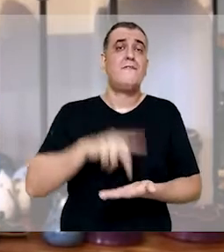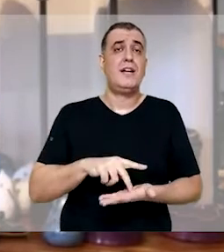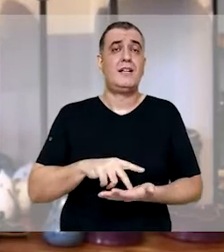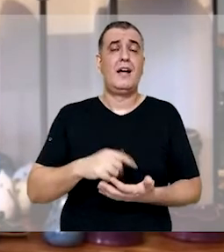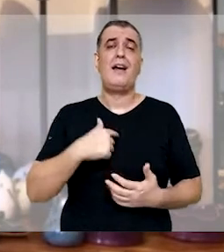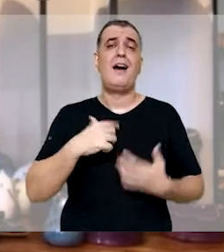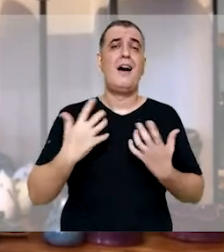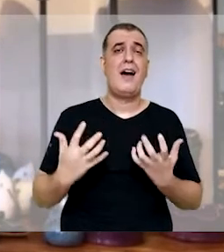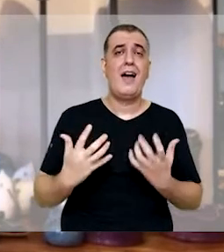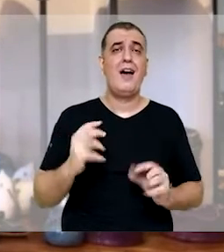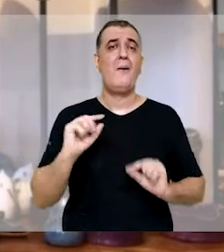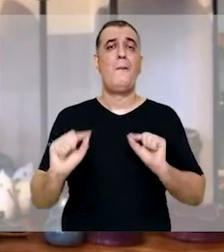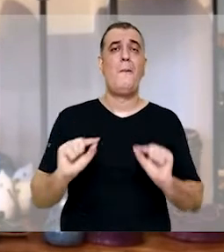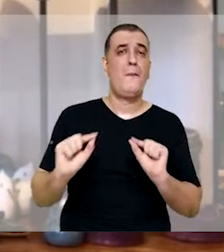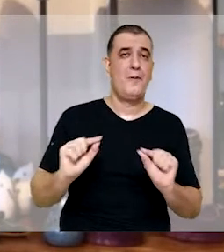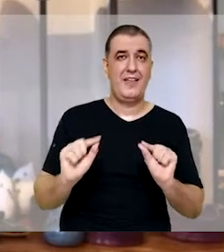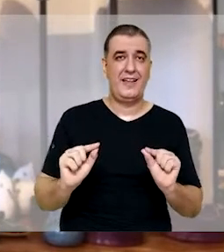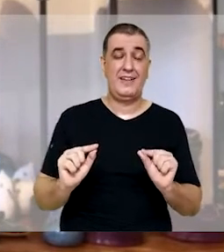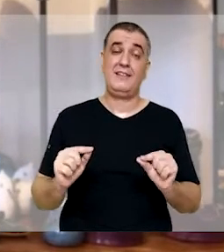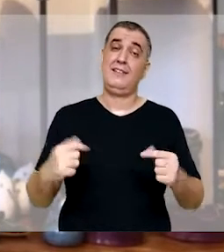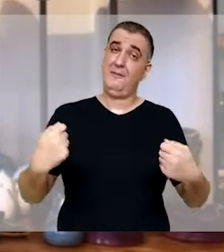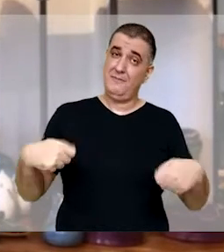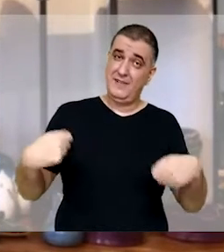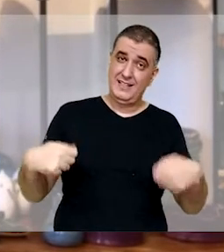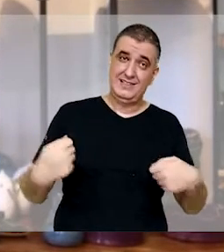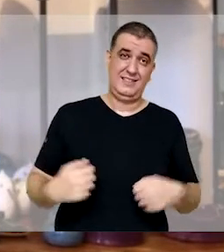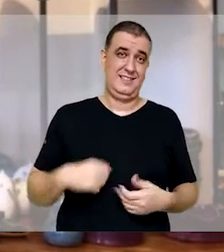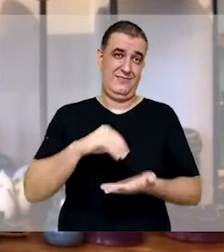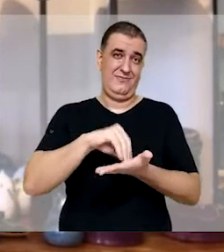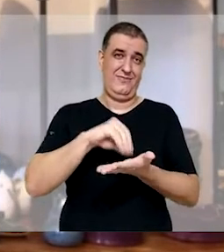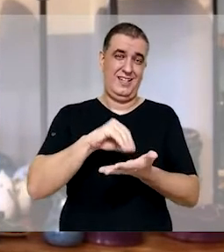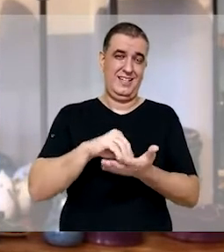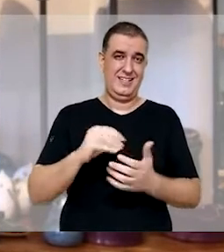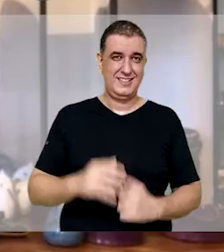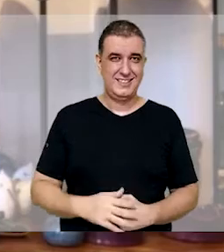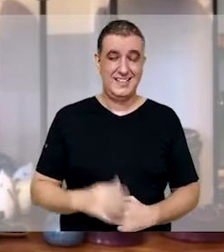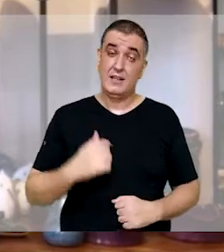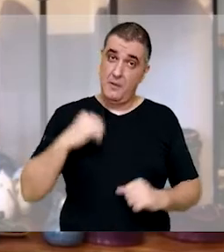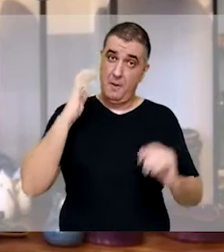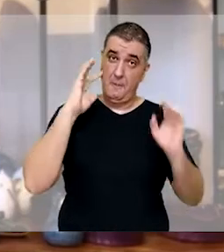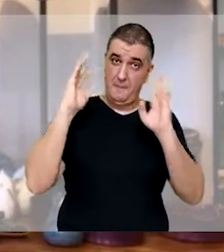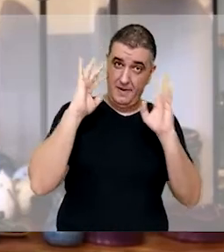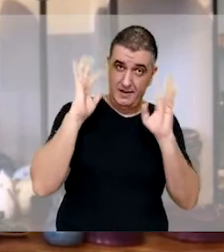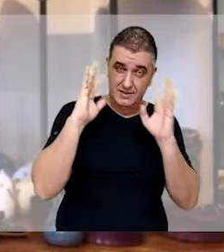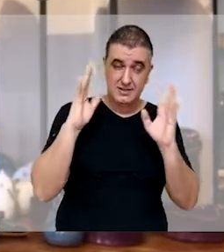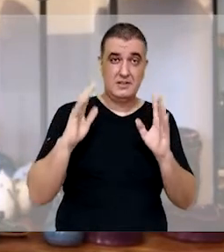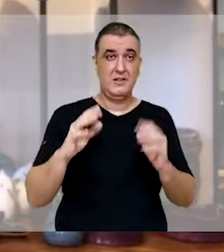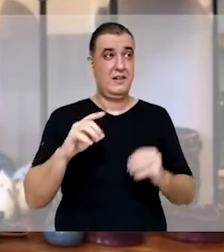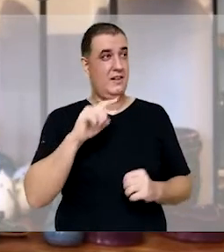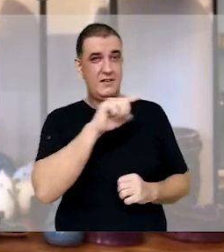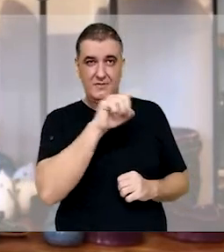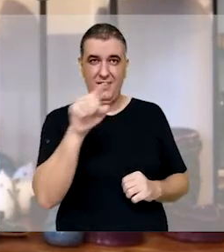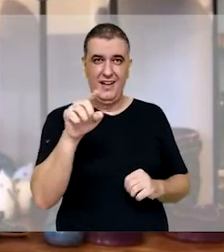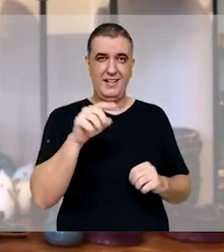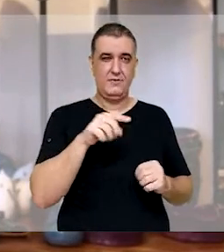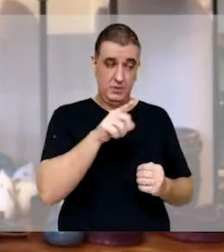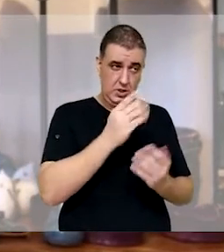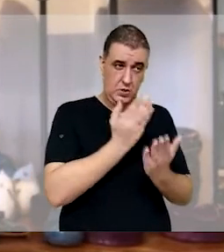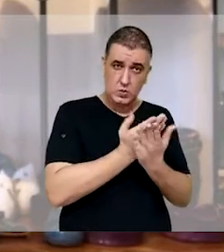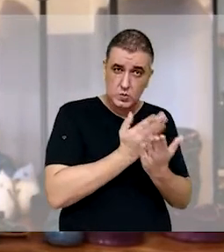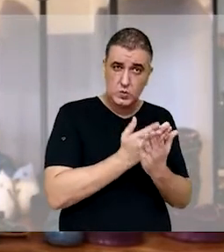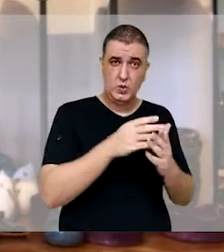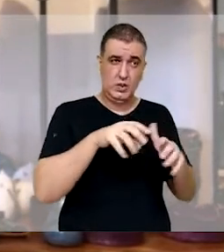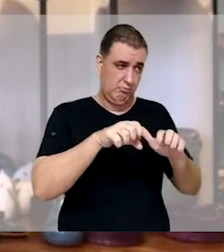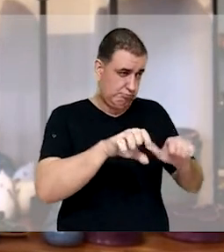de verdade? Que história que eu tenho guardada aqui dentro? E eu acho que as artes plásticas, ou pelo menos as linguagens das artes, elas